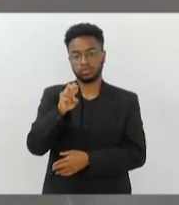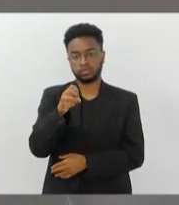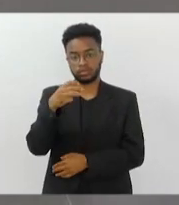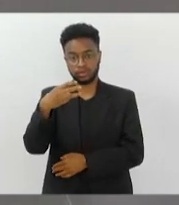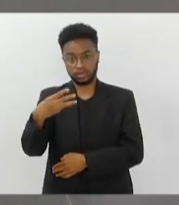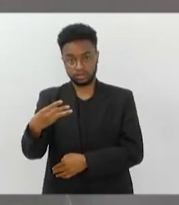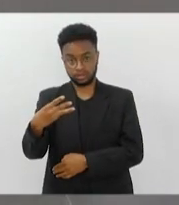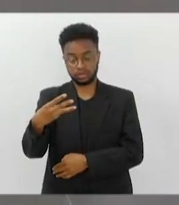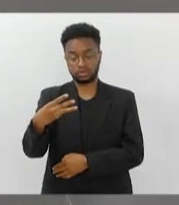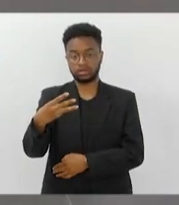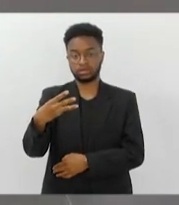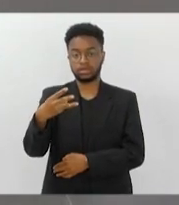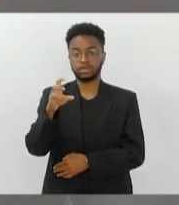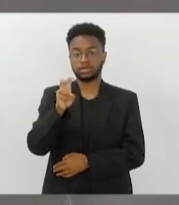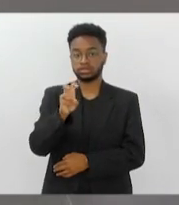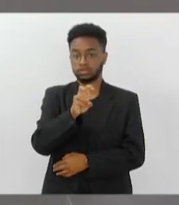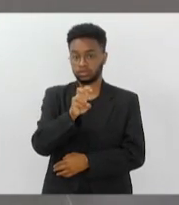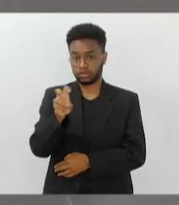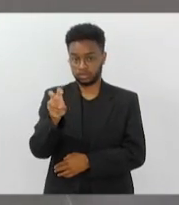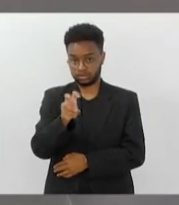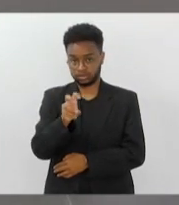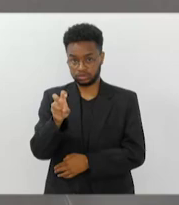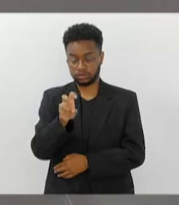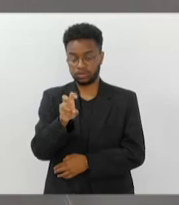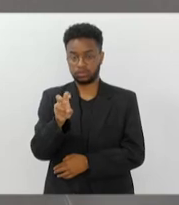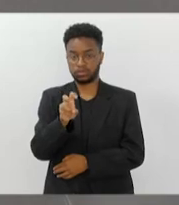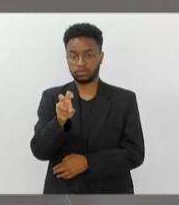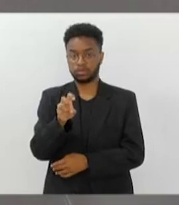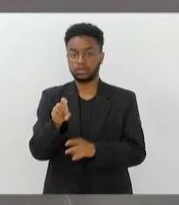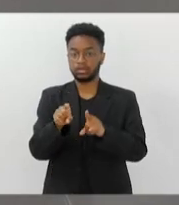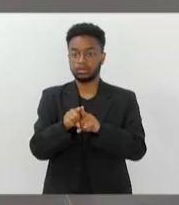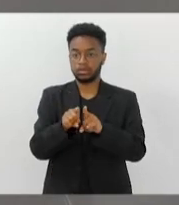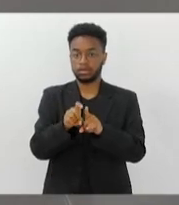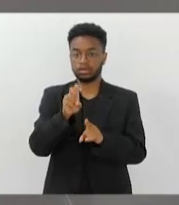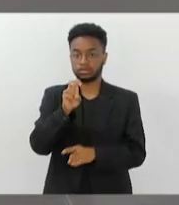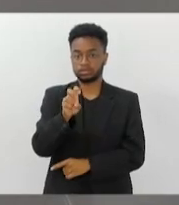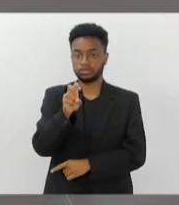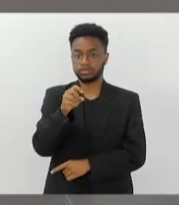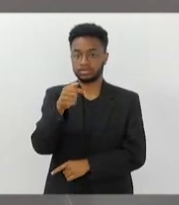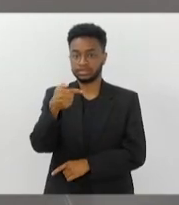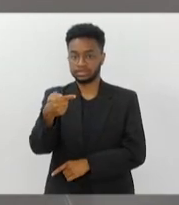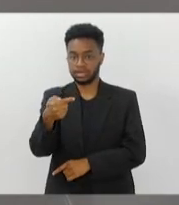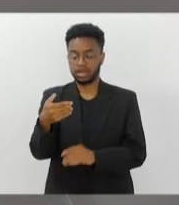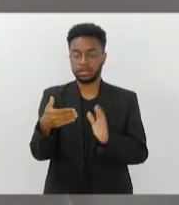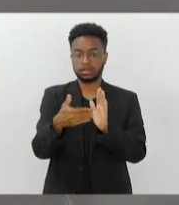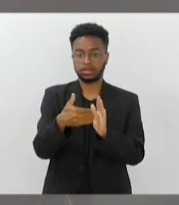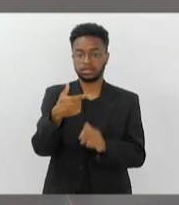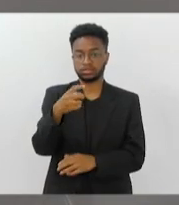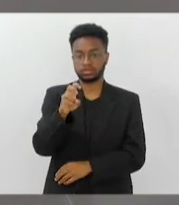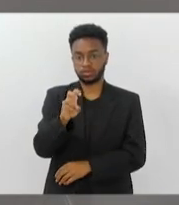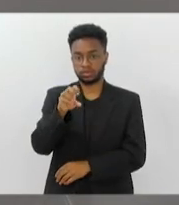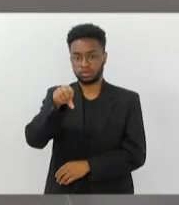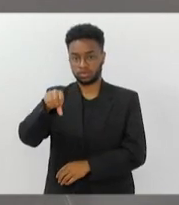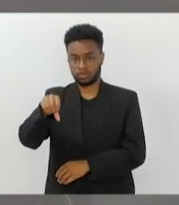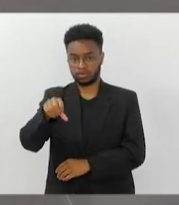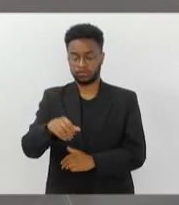53, dos 55 e dos 57 ao 59.